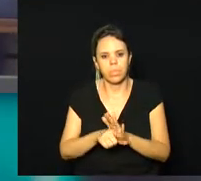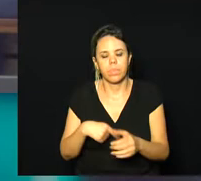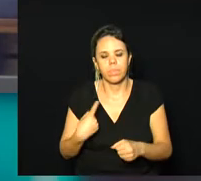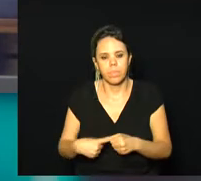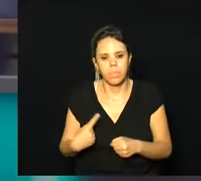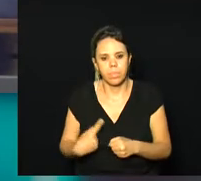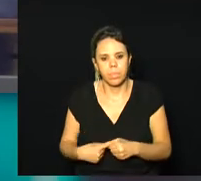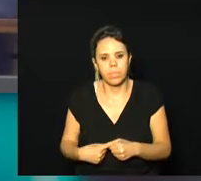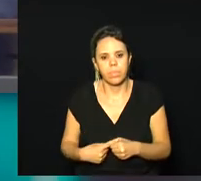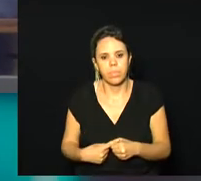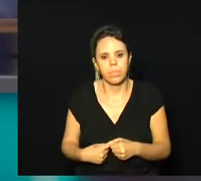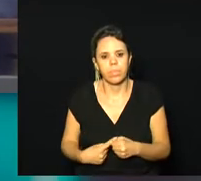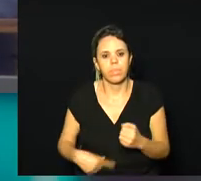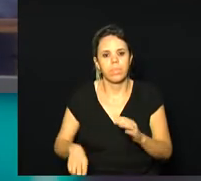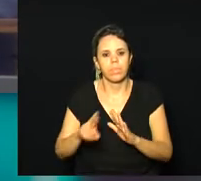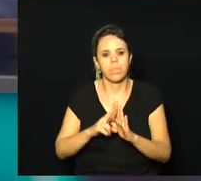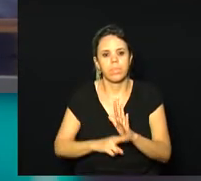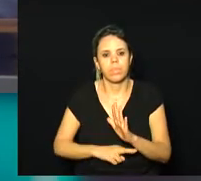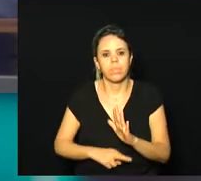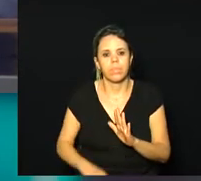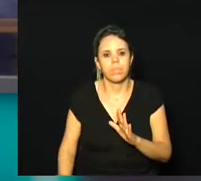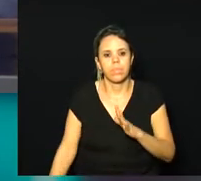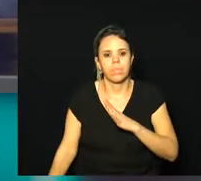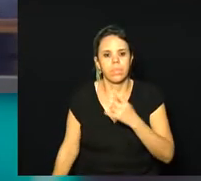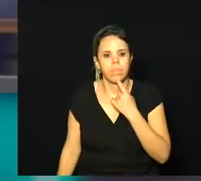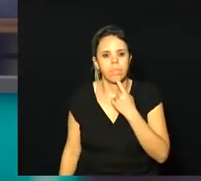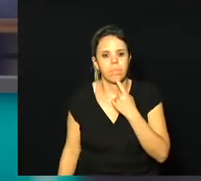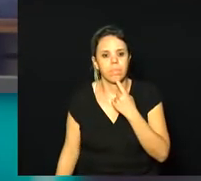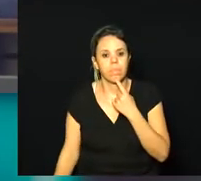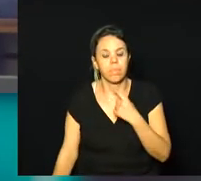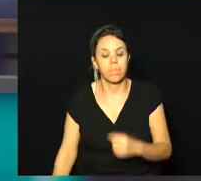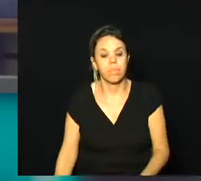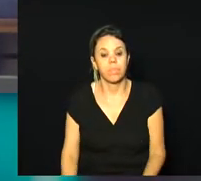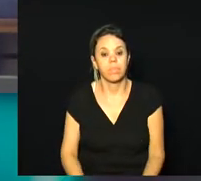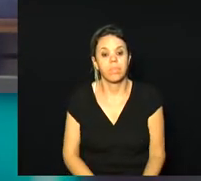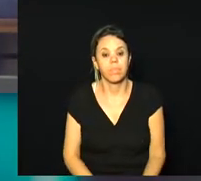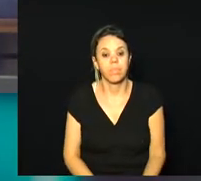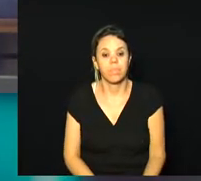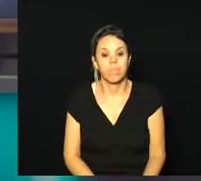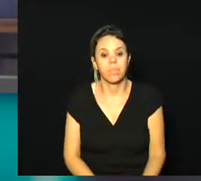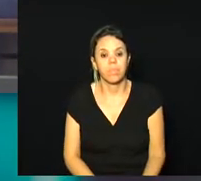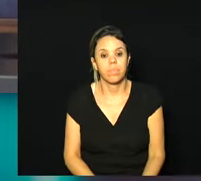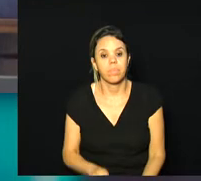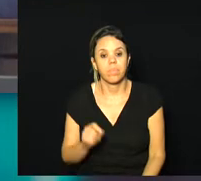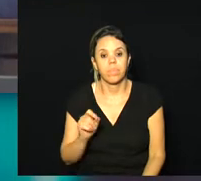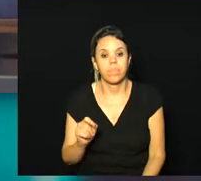de acordo com o nosso regimento, a lei orgânica da cidade de Campinas, que